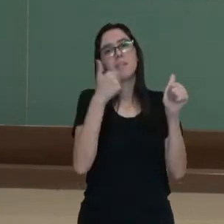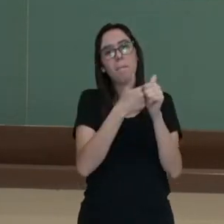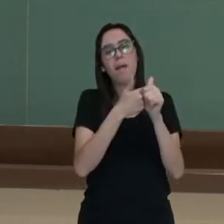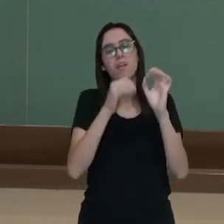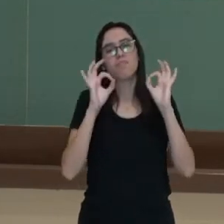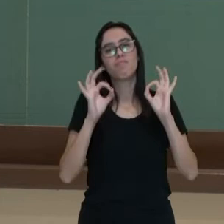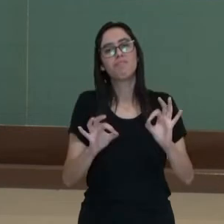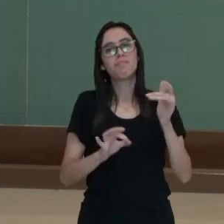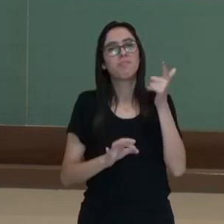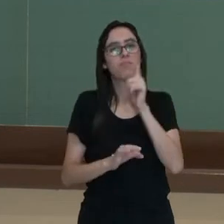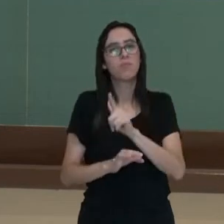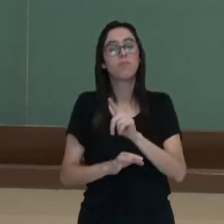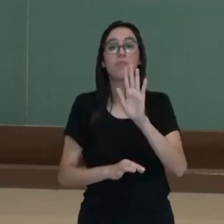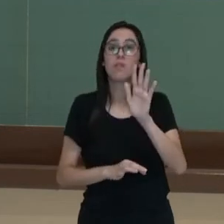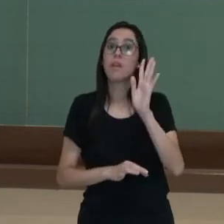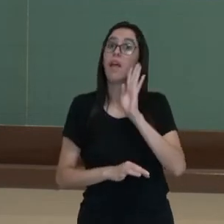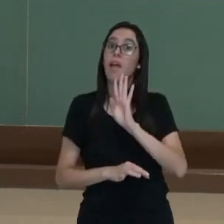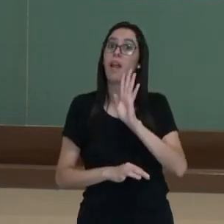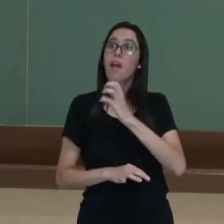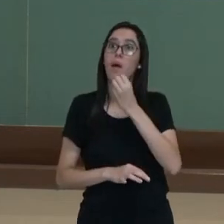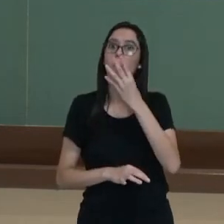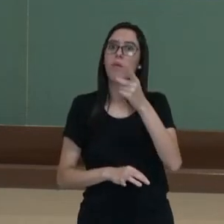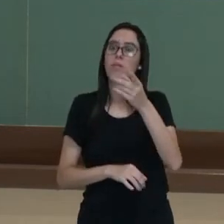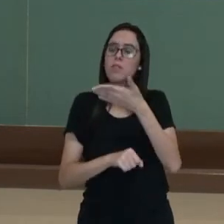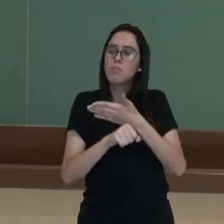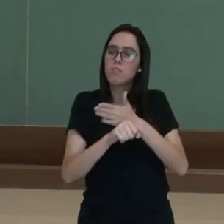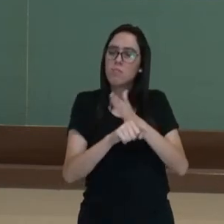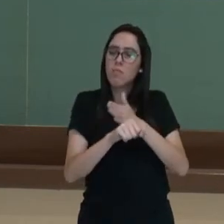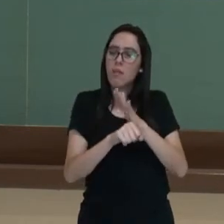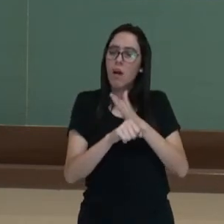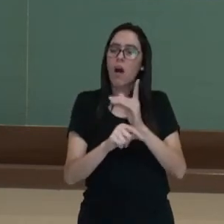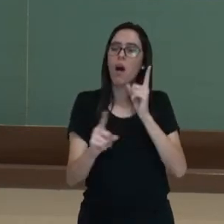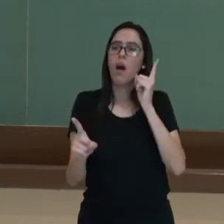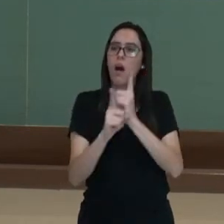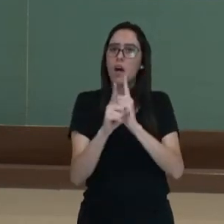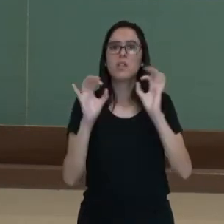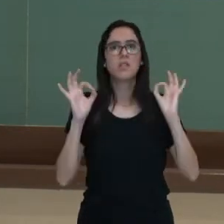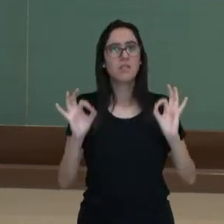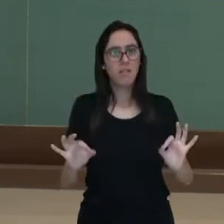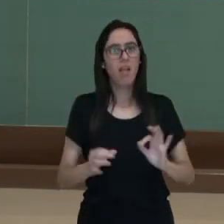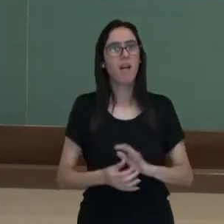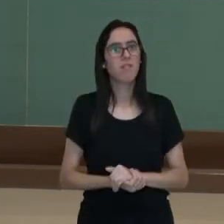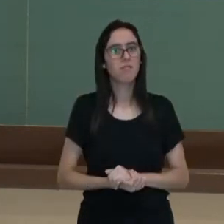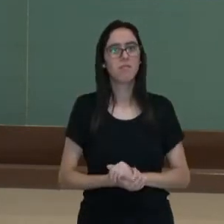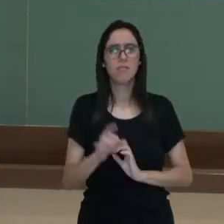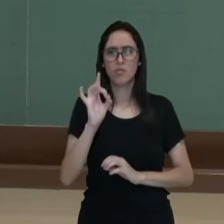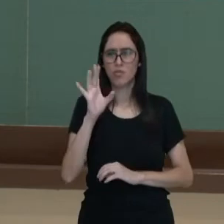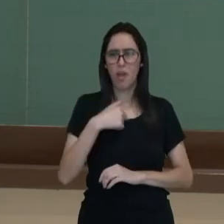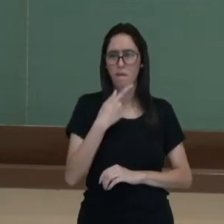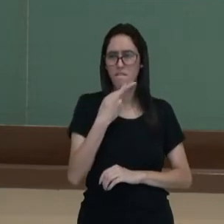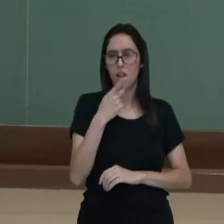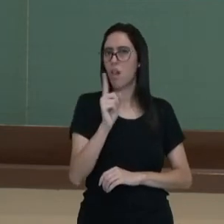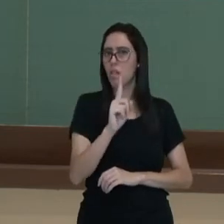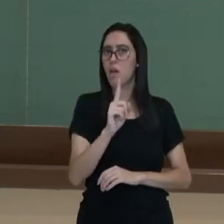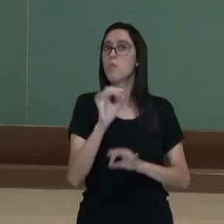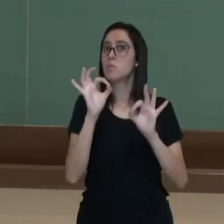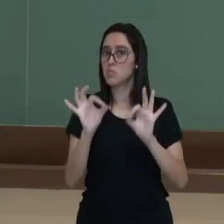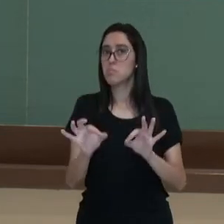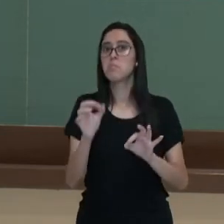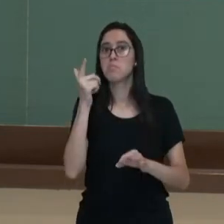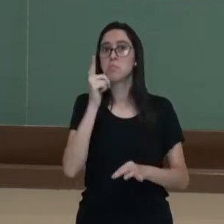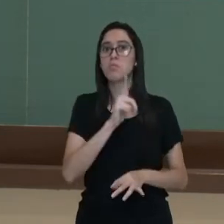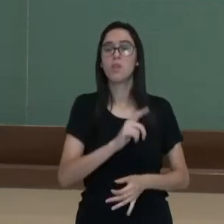serão. E é legal você fazer esse teste para você ver que realmente dá certo. Não é só eu que estou falando aqui, tá